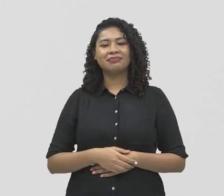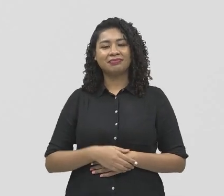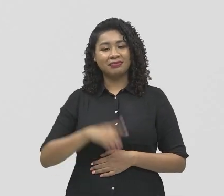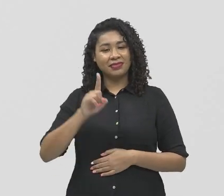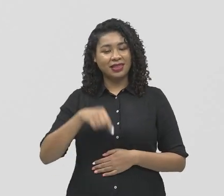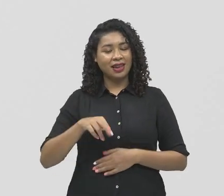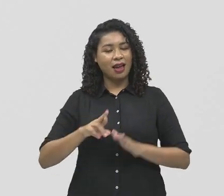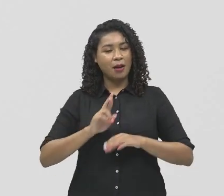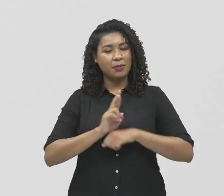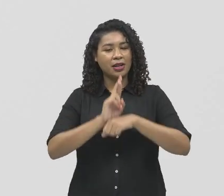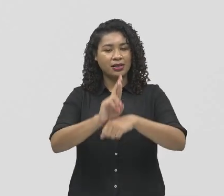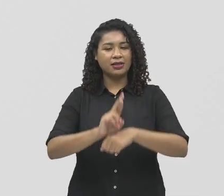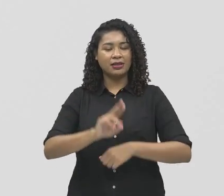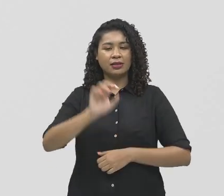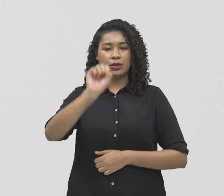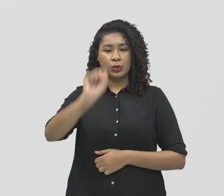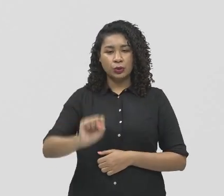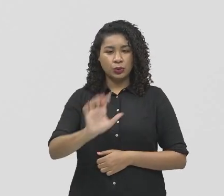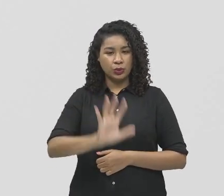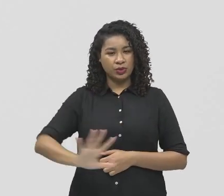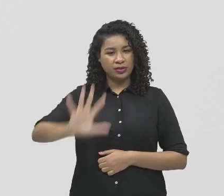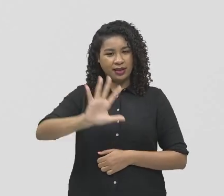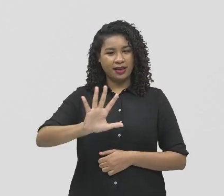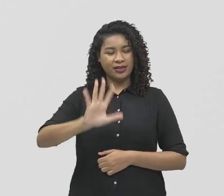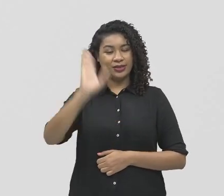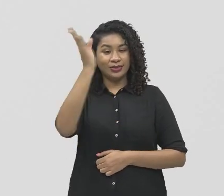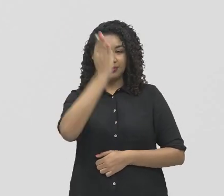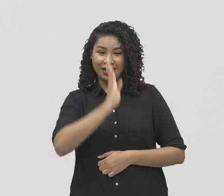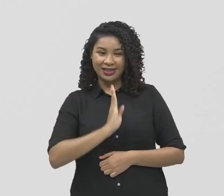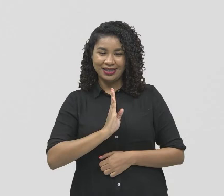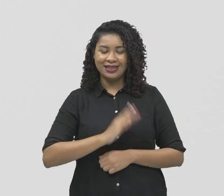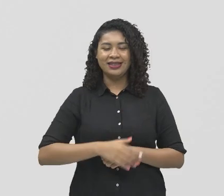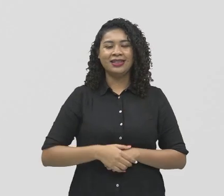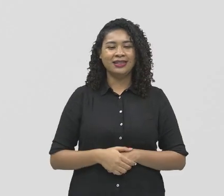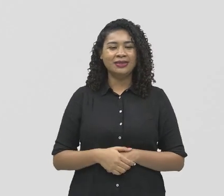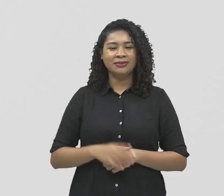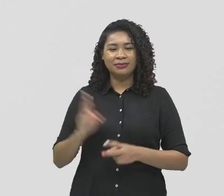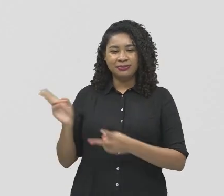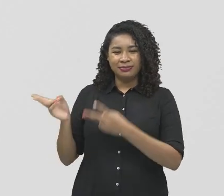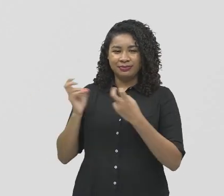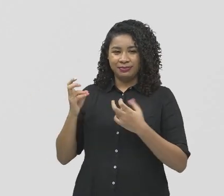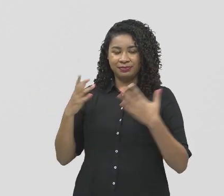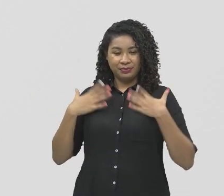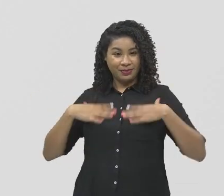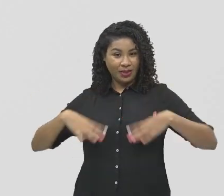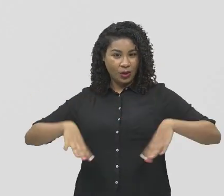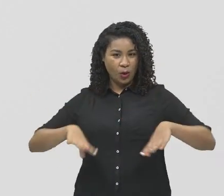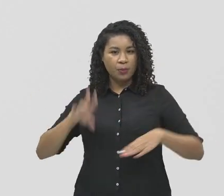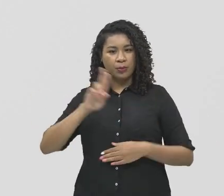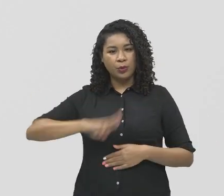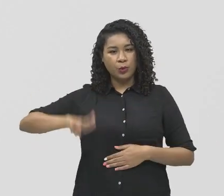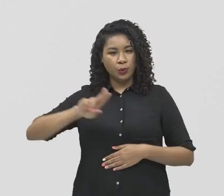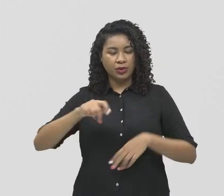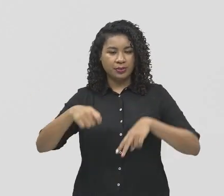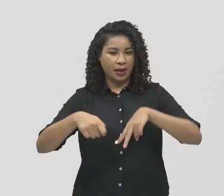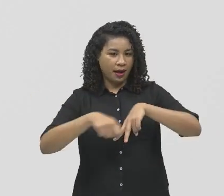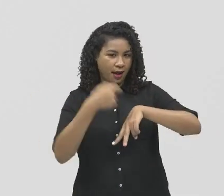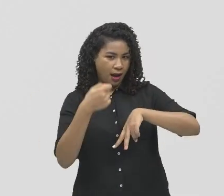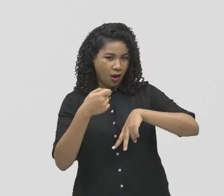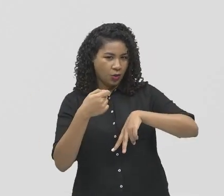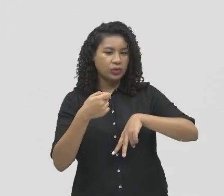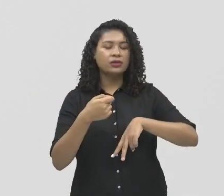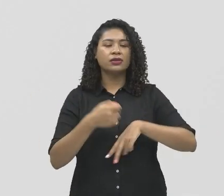região sudeste do país. Como vocês podem ver, o traje aí dos dançarinos, eles geralmente usam uma calça comprida,